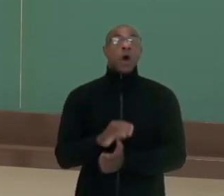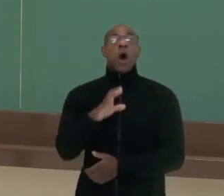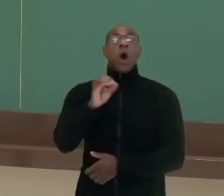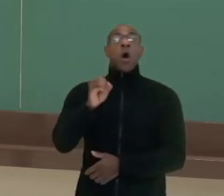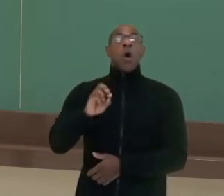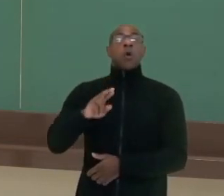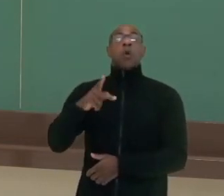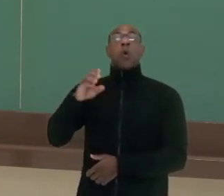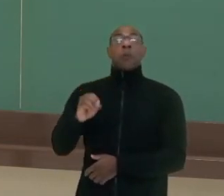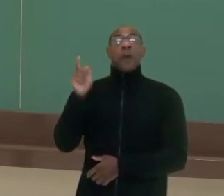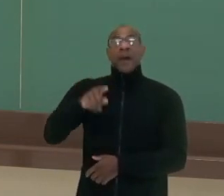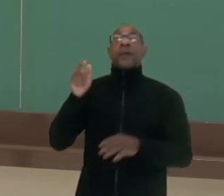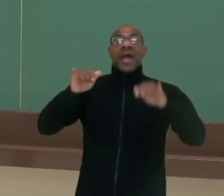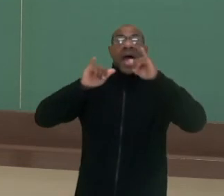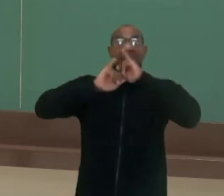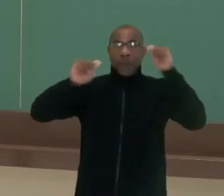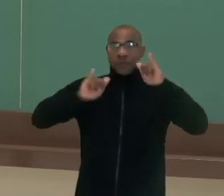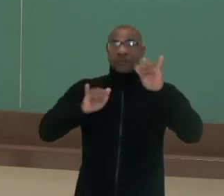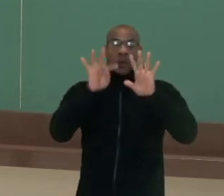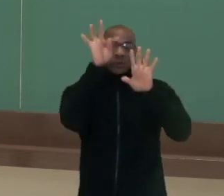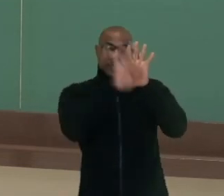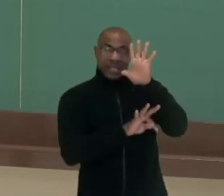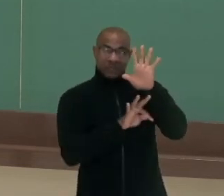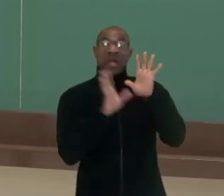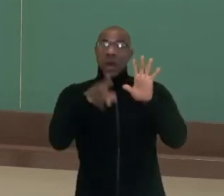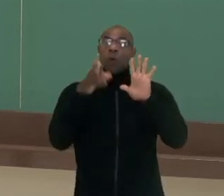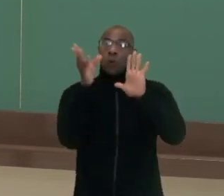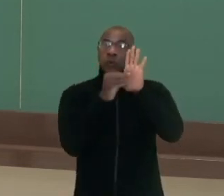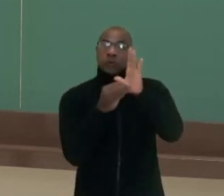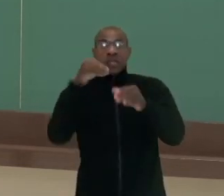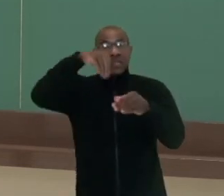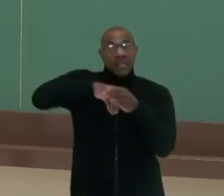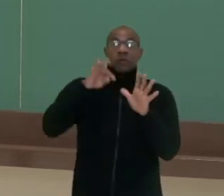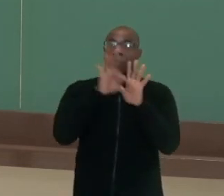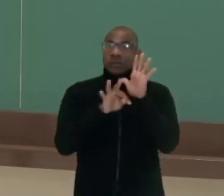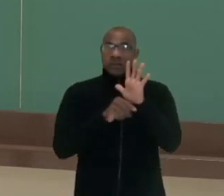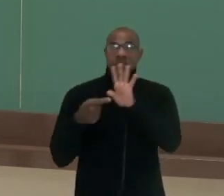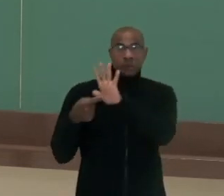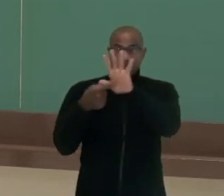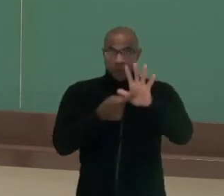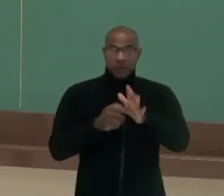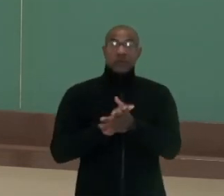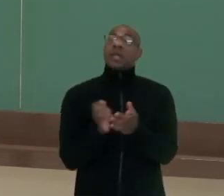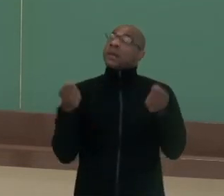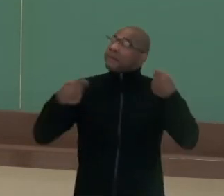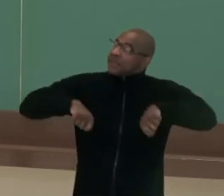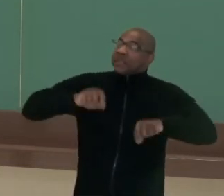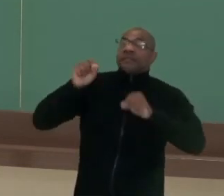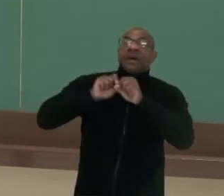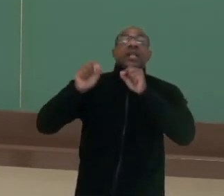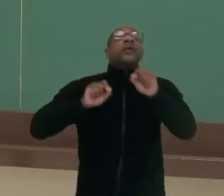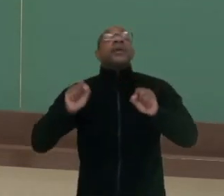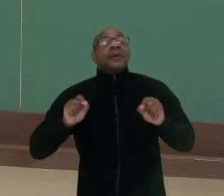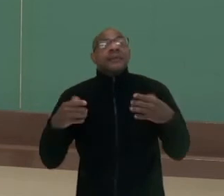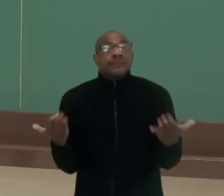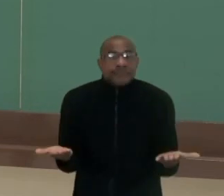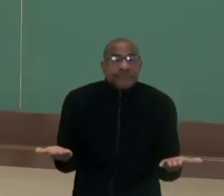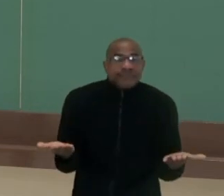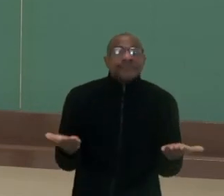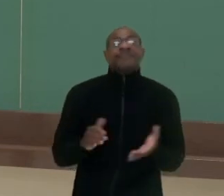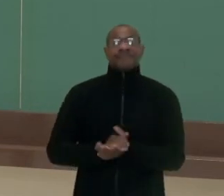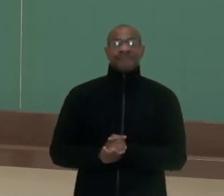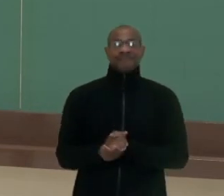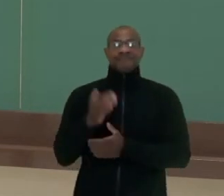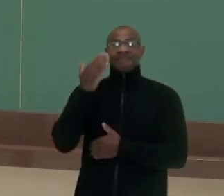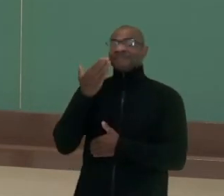notícia propriamente dita. Então, é o conteúdo que está ali exposto. E deve fazer o que o corpo? Até